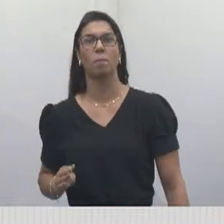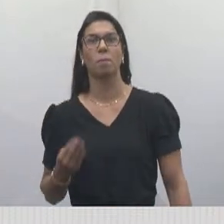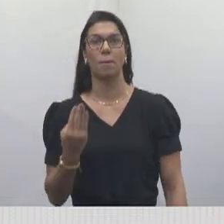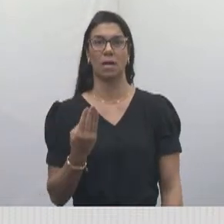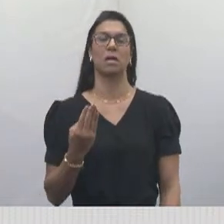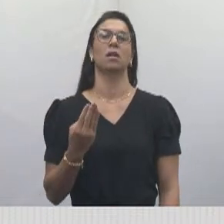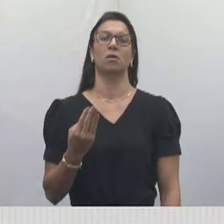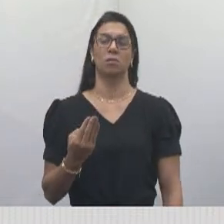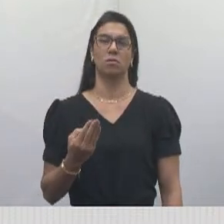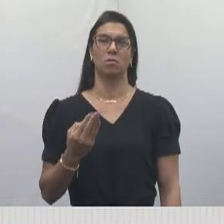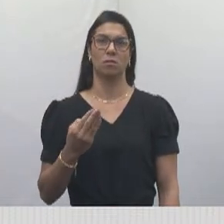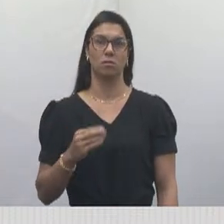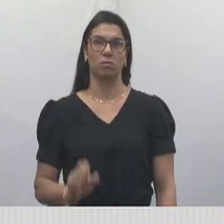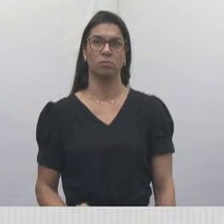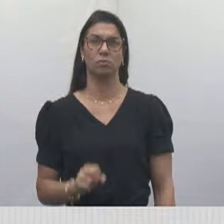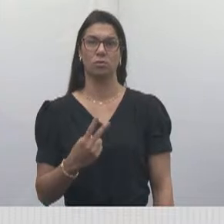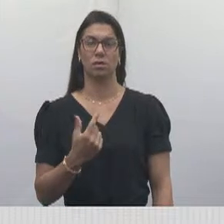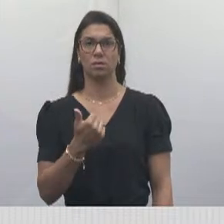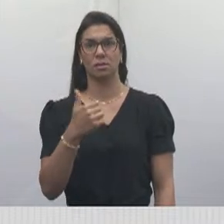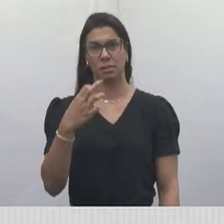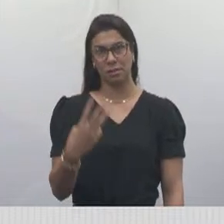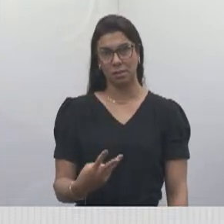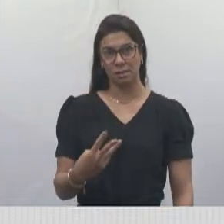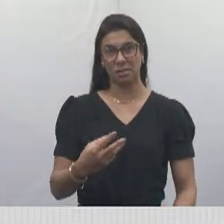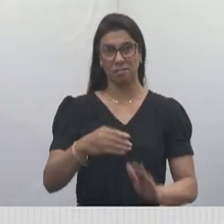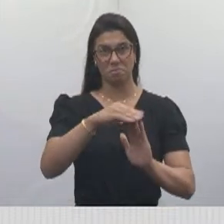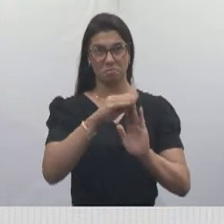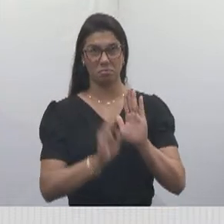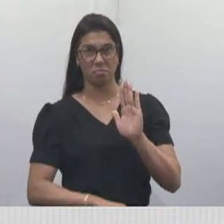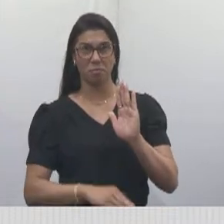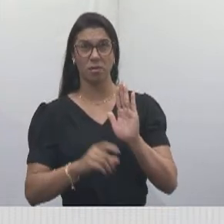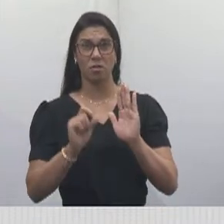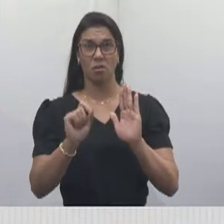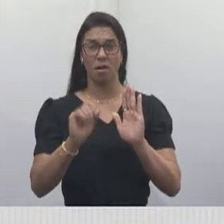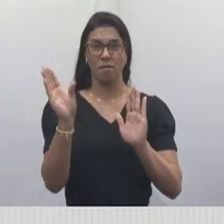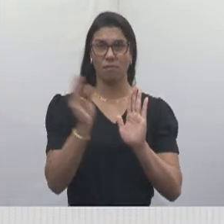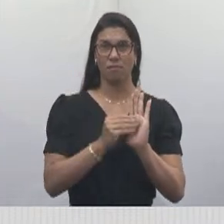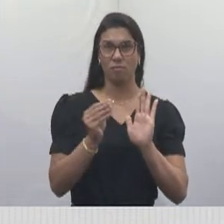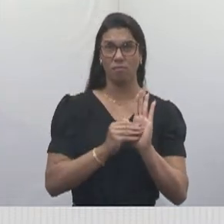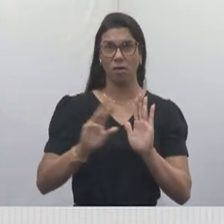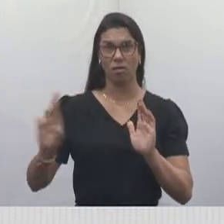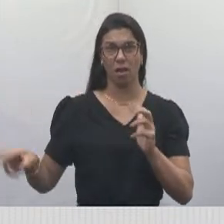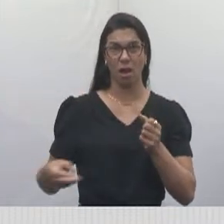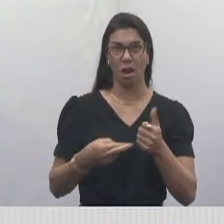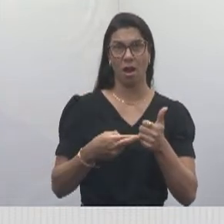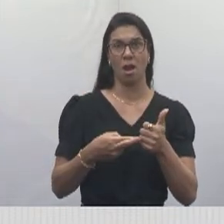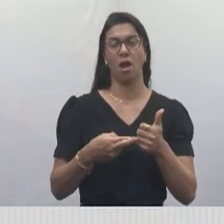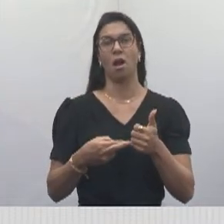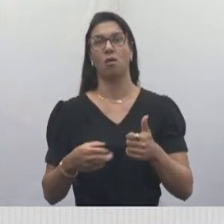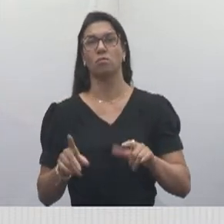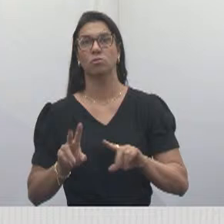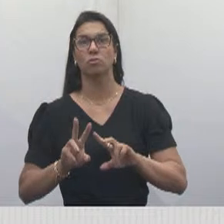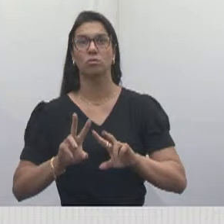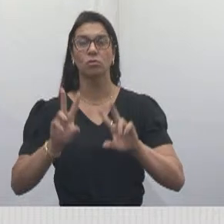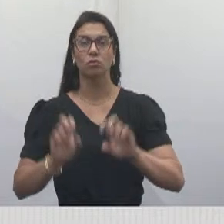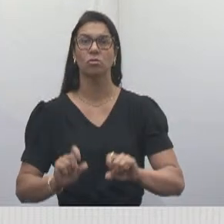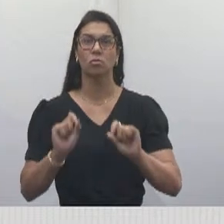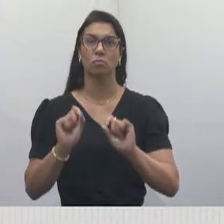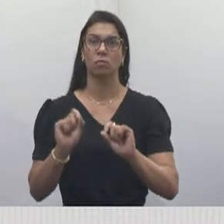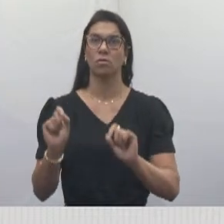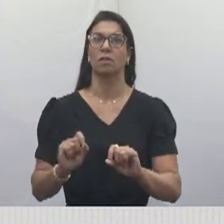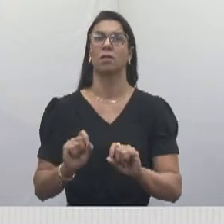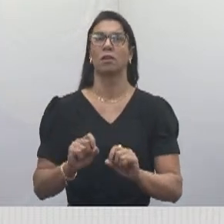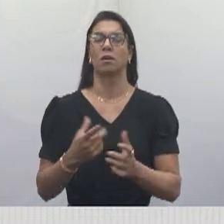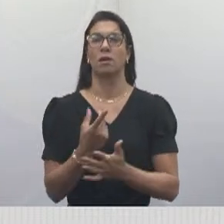1.213. Ou seja, nós tivemos aí um déficit, uma falta de recursos no valor correspondente a